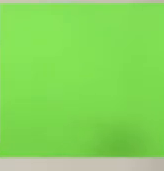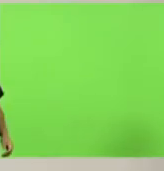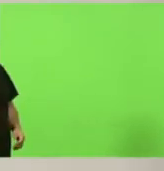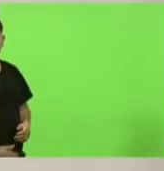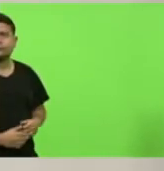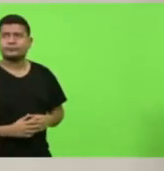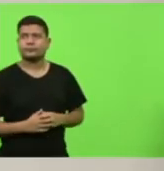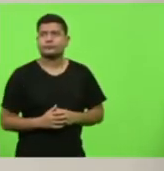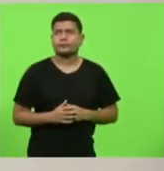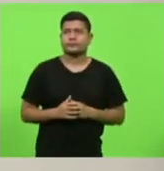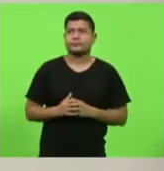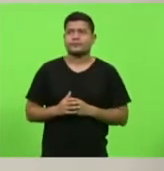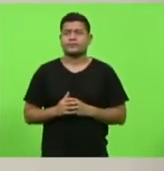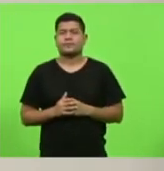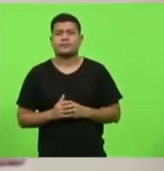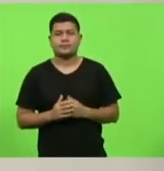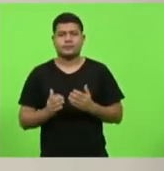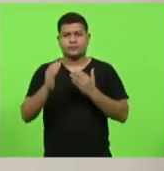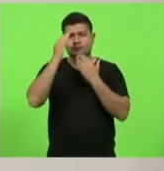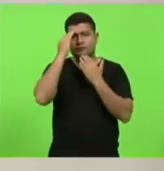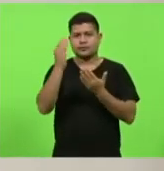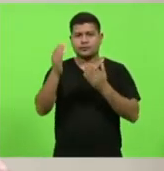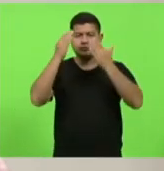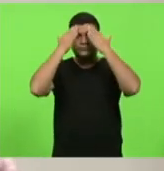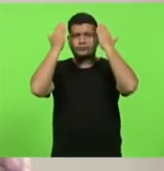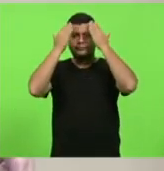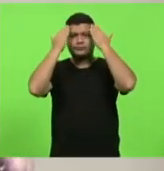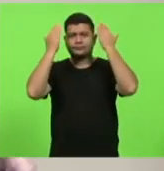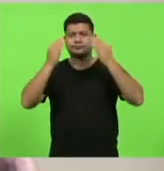Muito obrigado, deputado José Milton.